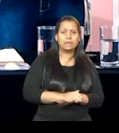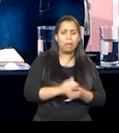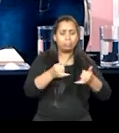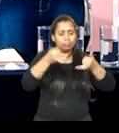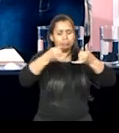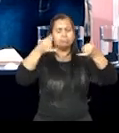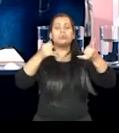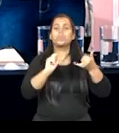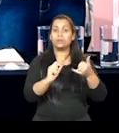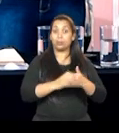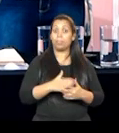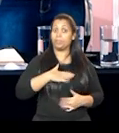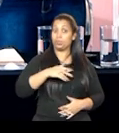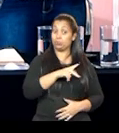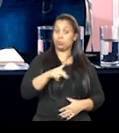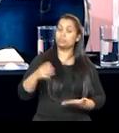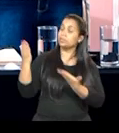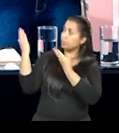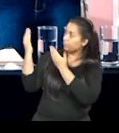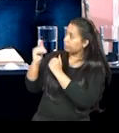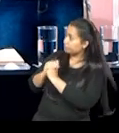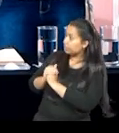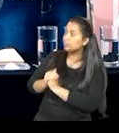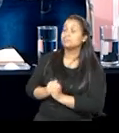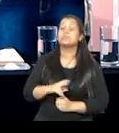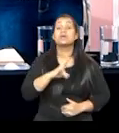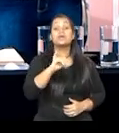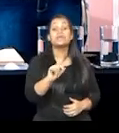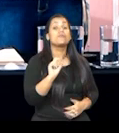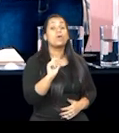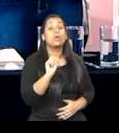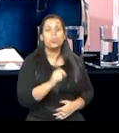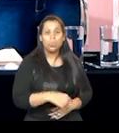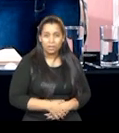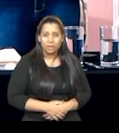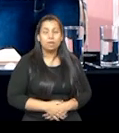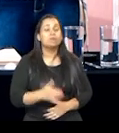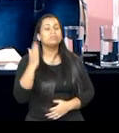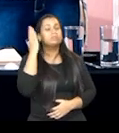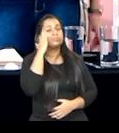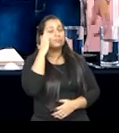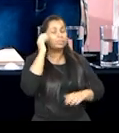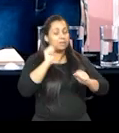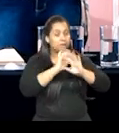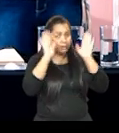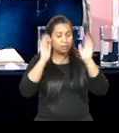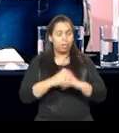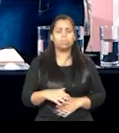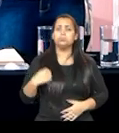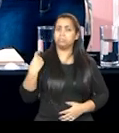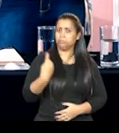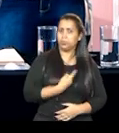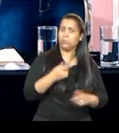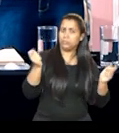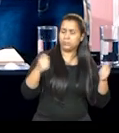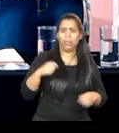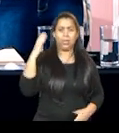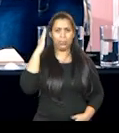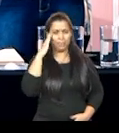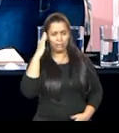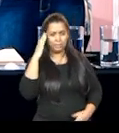eletricidade? Eu sou a professora Vanessa e vou levá-los nessa compreensão. Bom, nós podemos entender